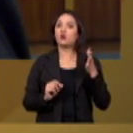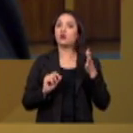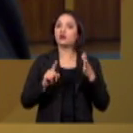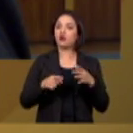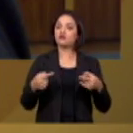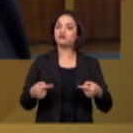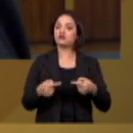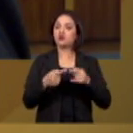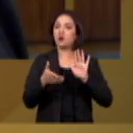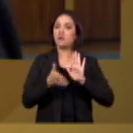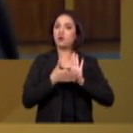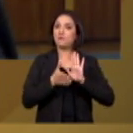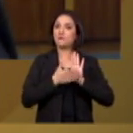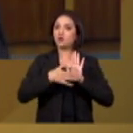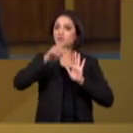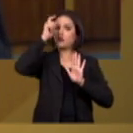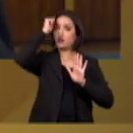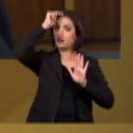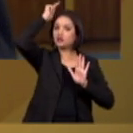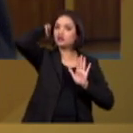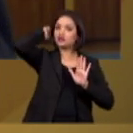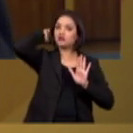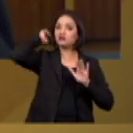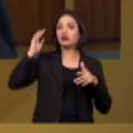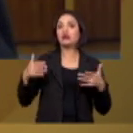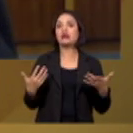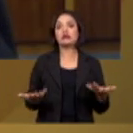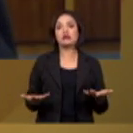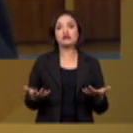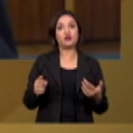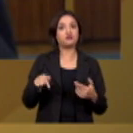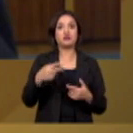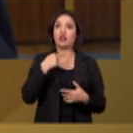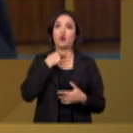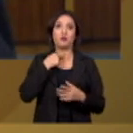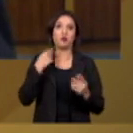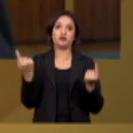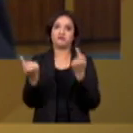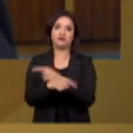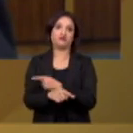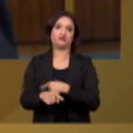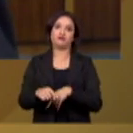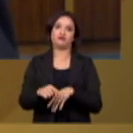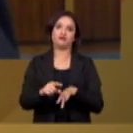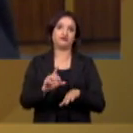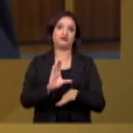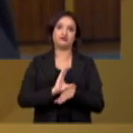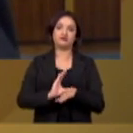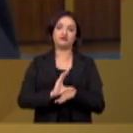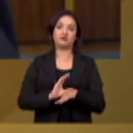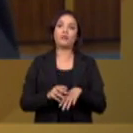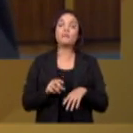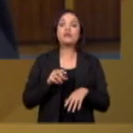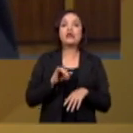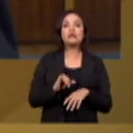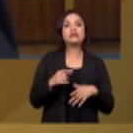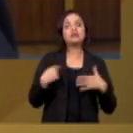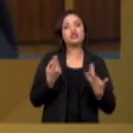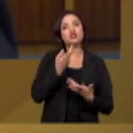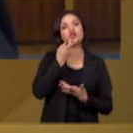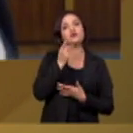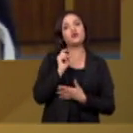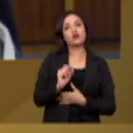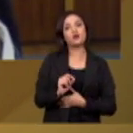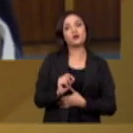aposta de arrastar esta solução não seria legítimo e bom e nós aderimos